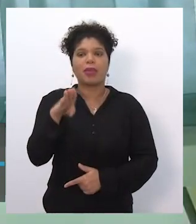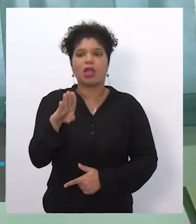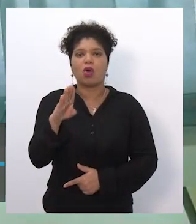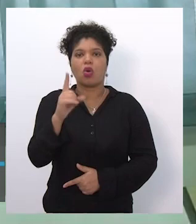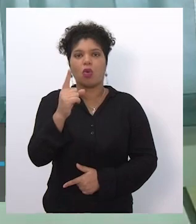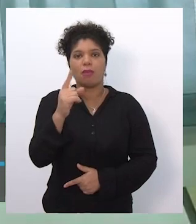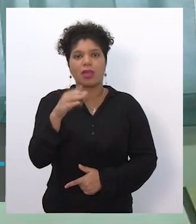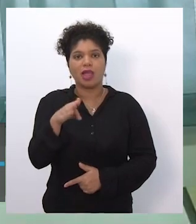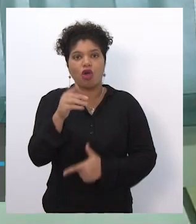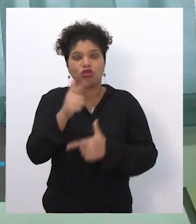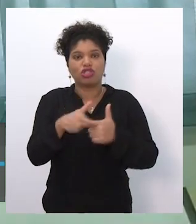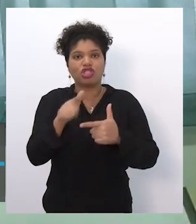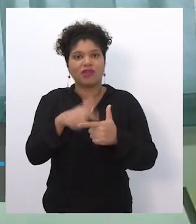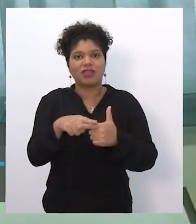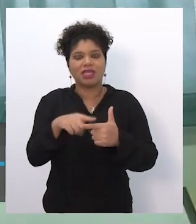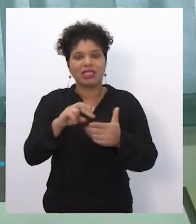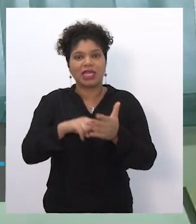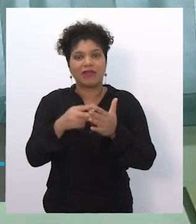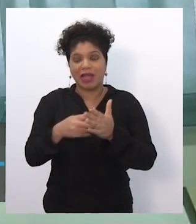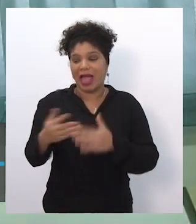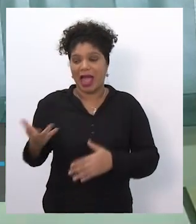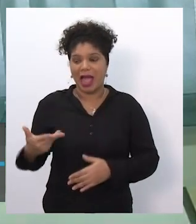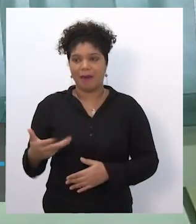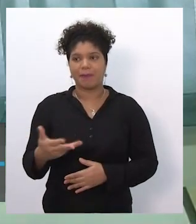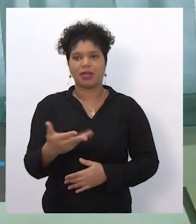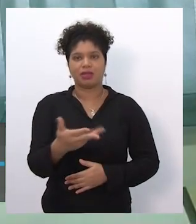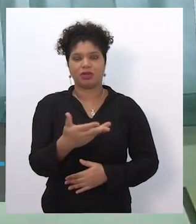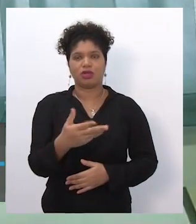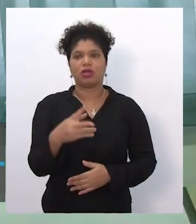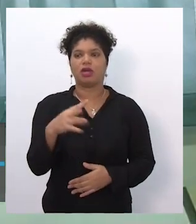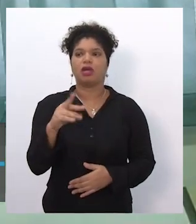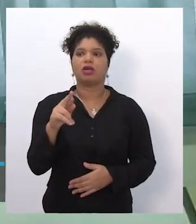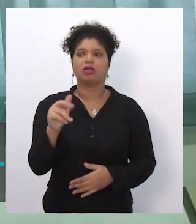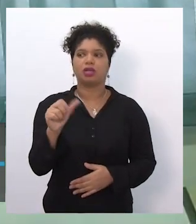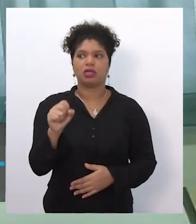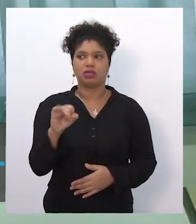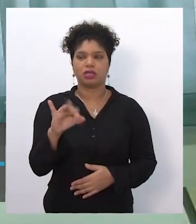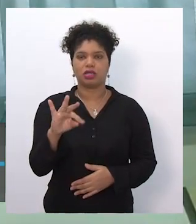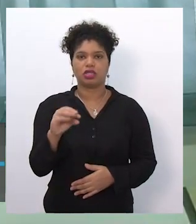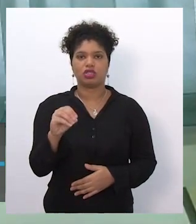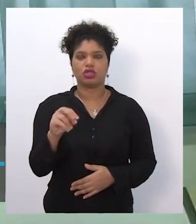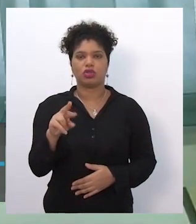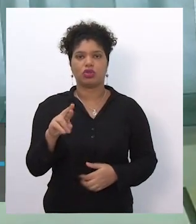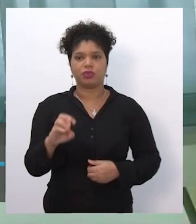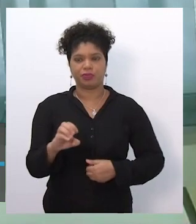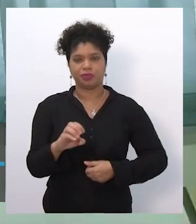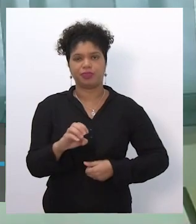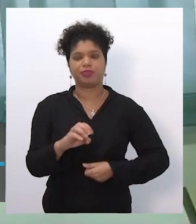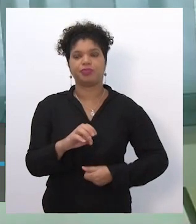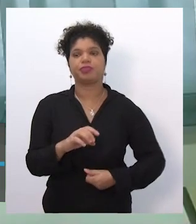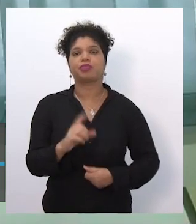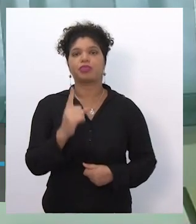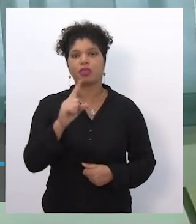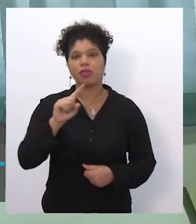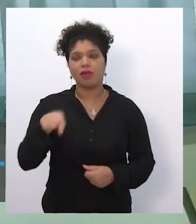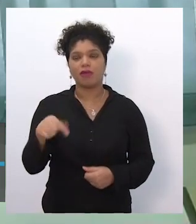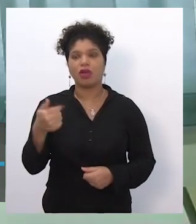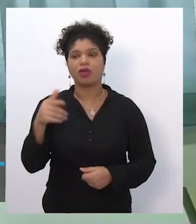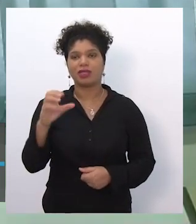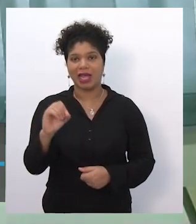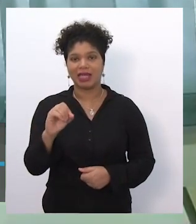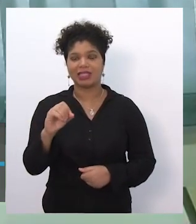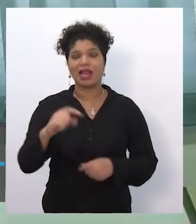Ou seja, a unidade de medida de um transistor é exatamente, no caso, 1 vezes 10 elevado a